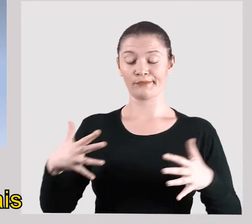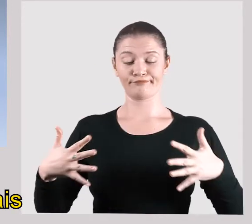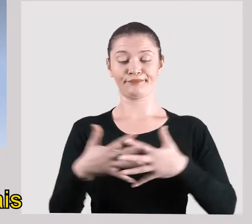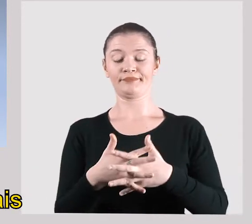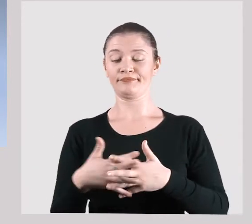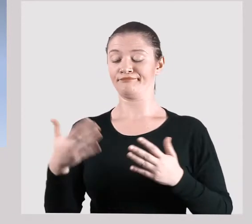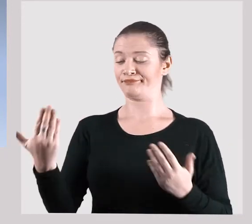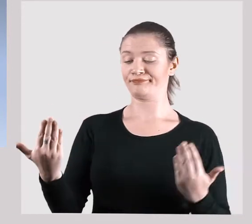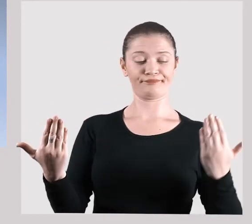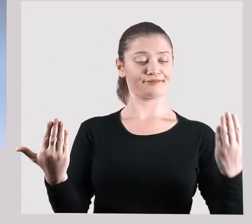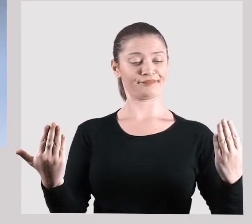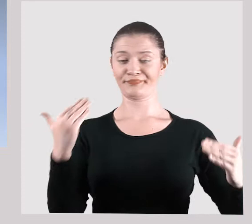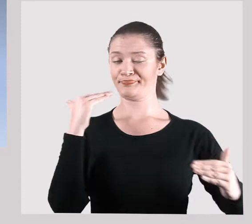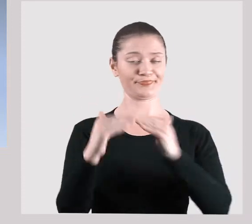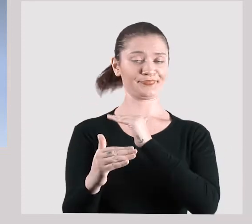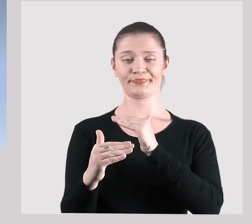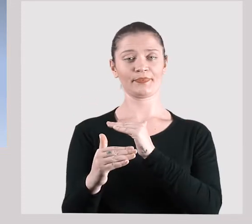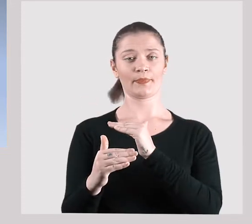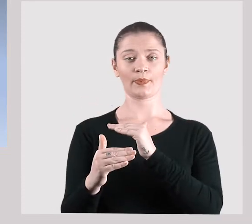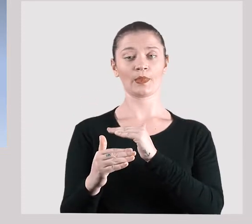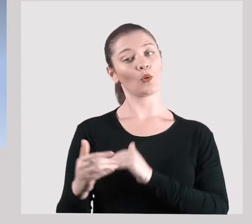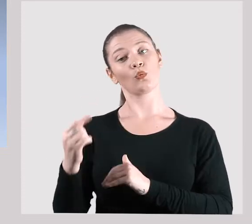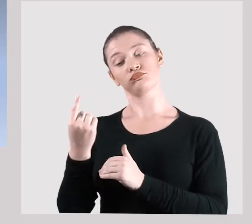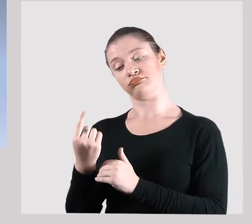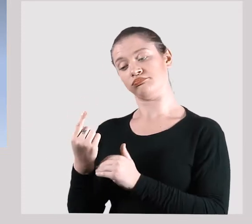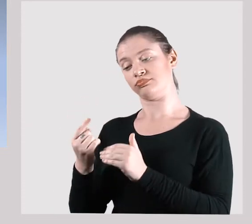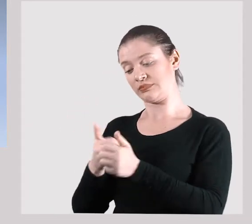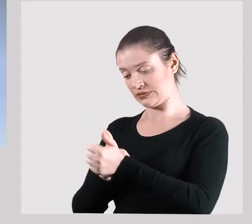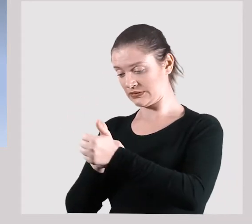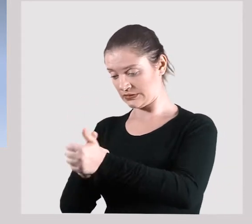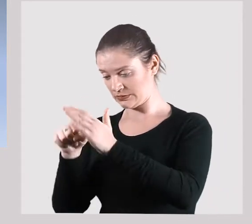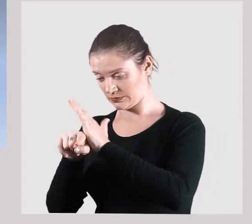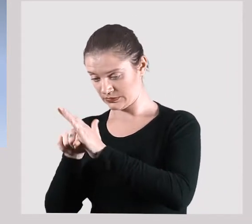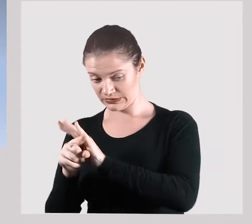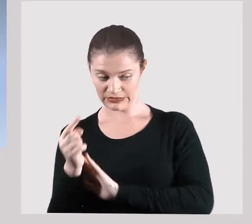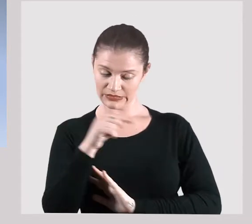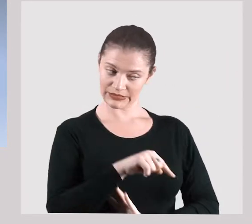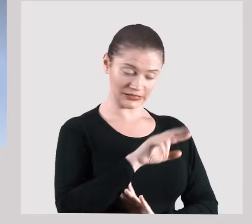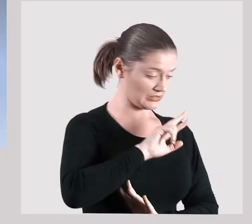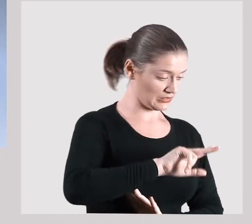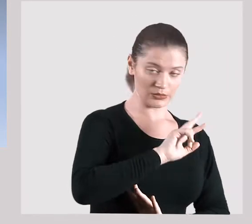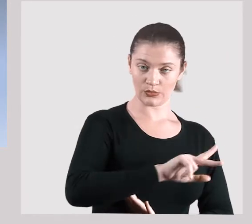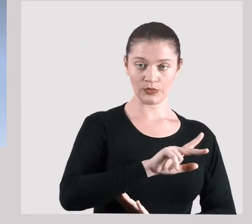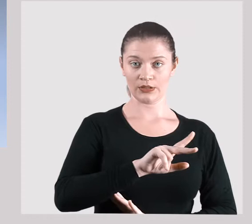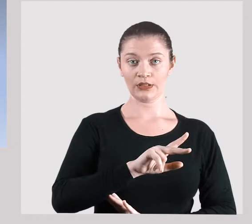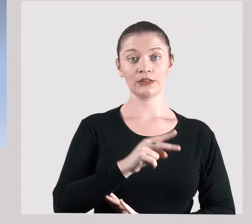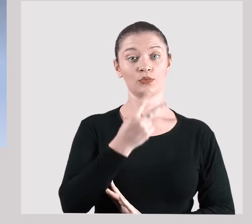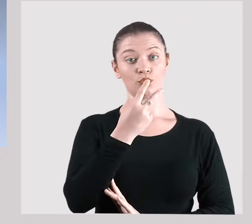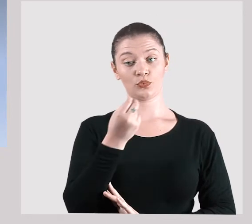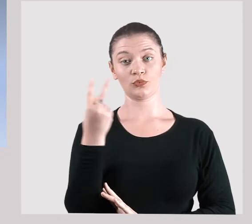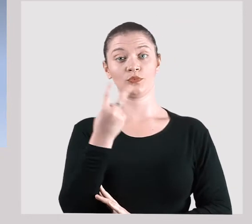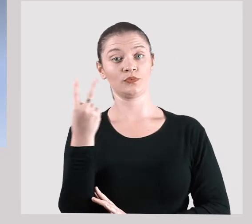manuais, né? Porque um vai seguir fazendo pesquisa e diagnóstico, o outro vai dizer que não é, né? Então, 2022 a gente já